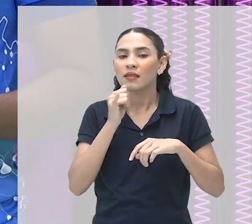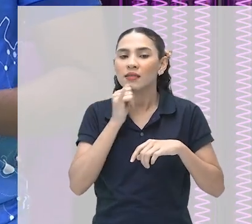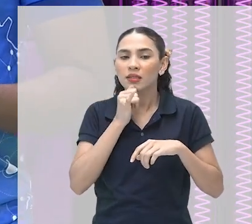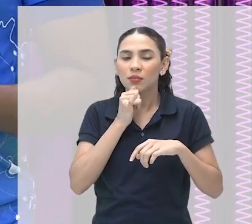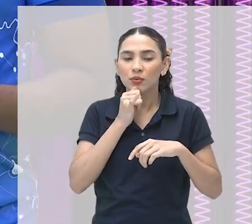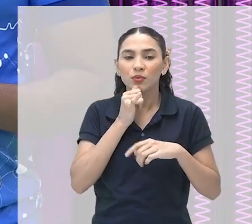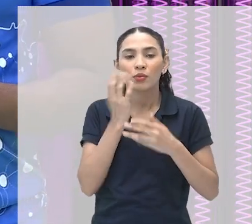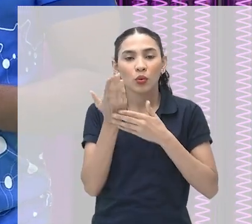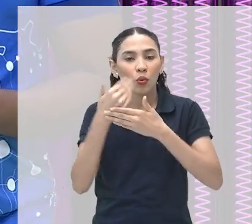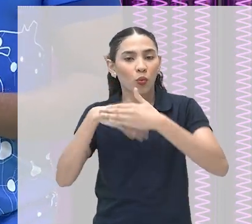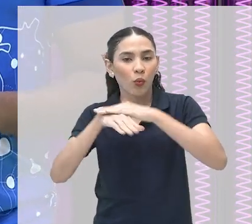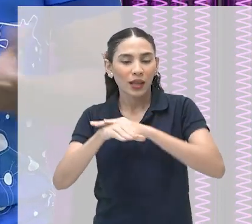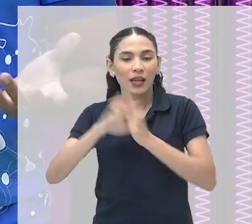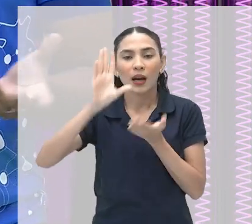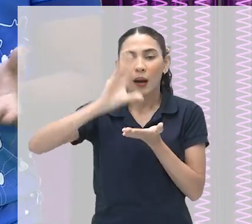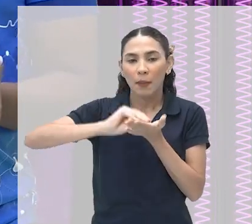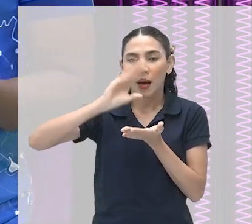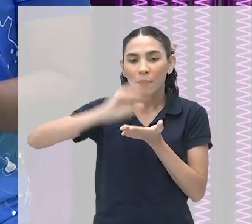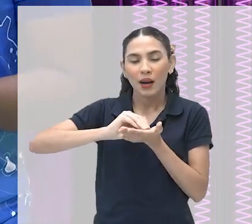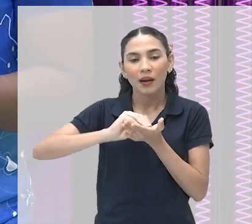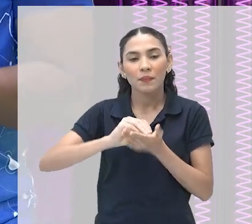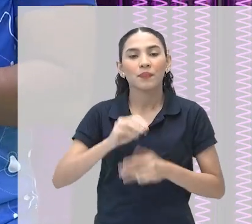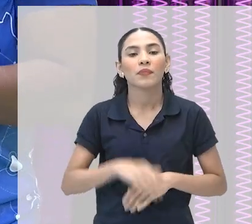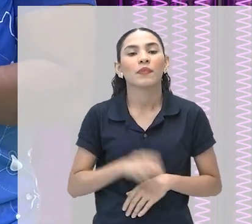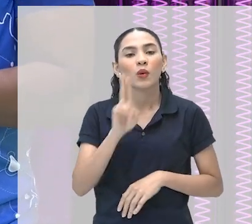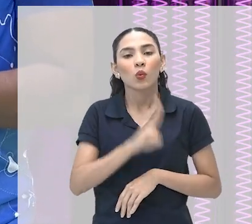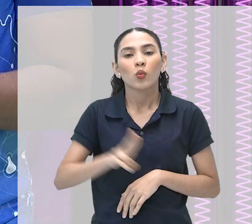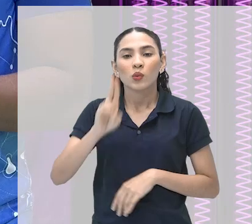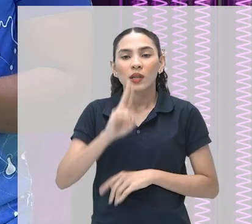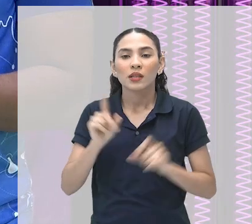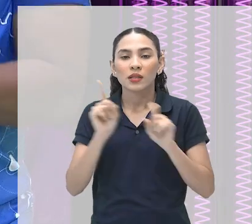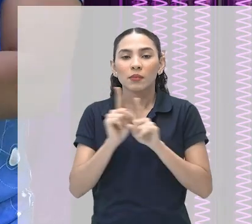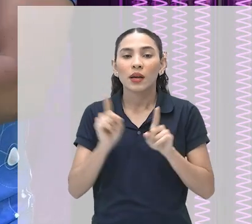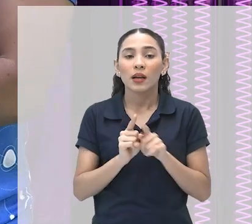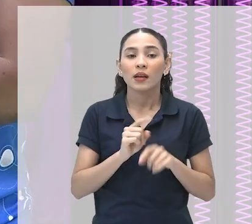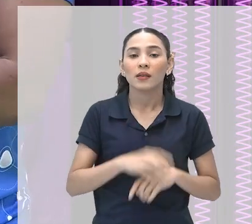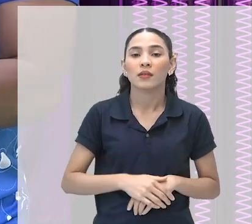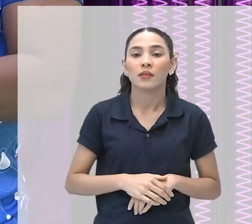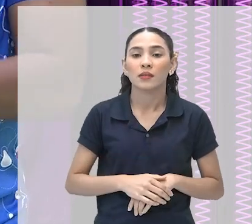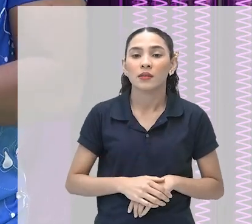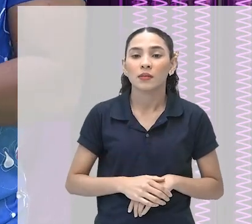para armazenar arquivo. Eles foram usados entre os anos de